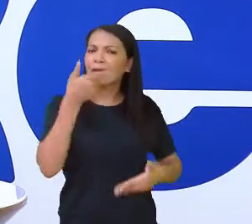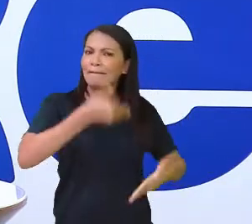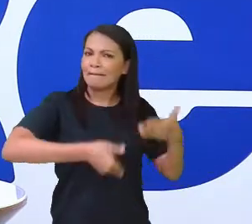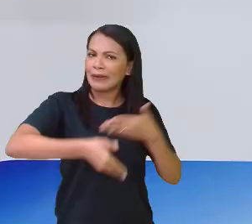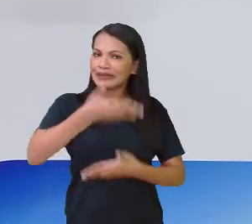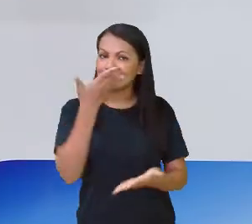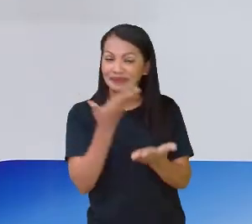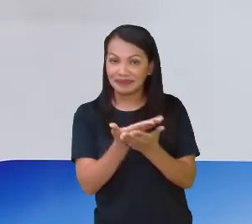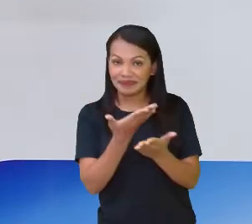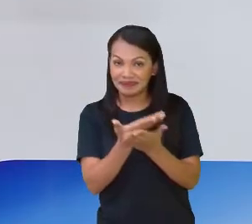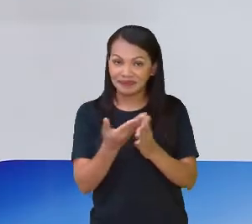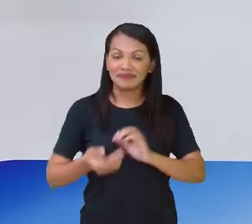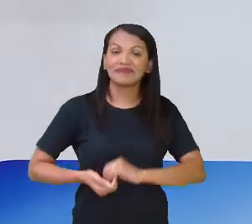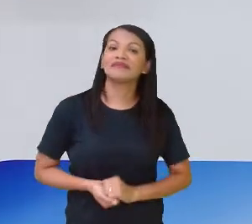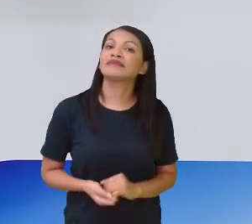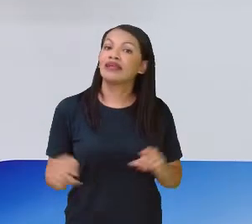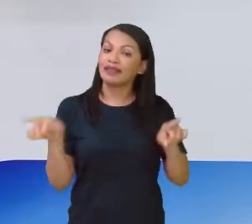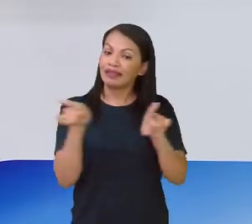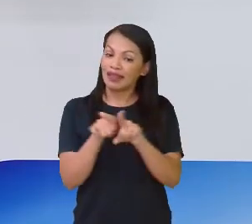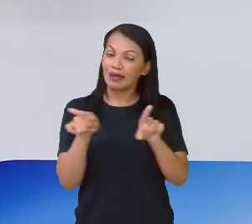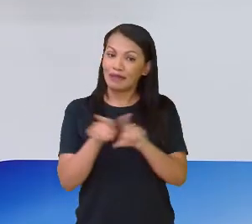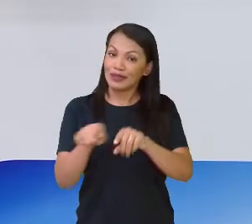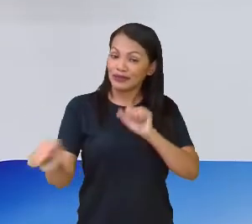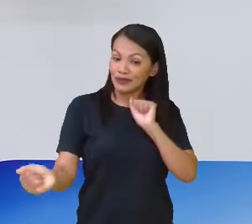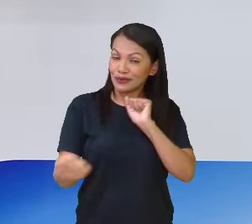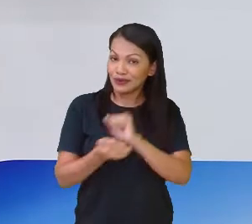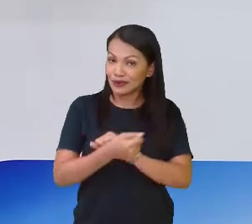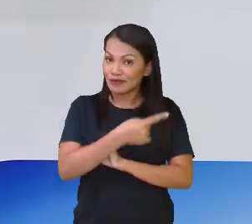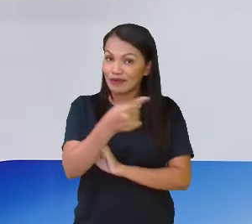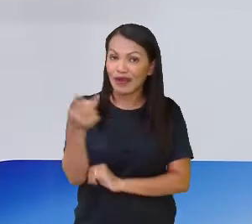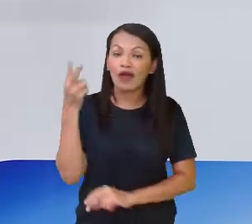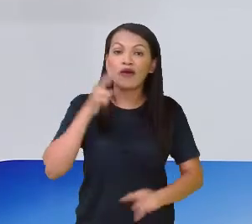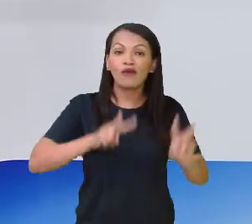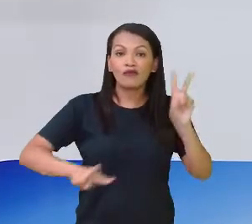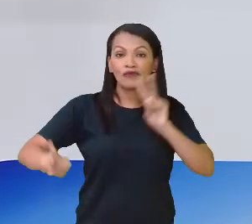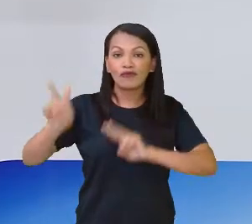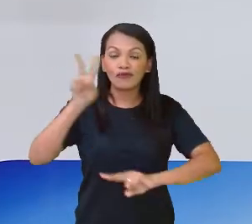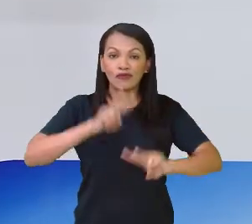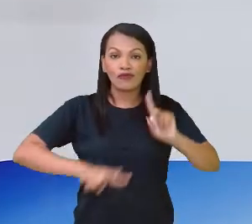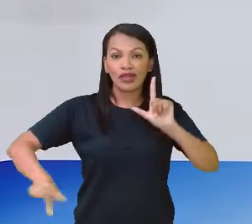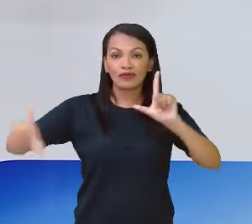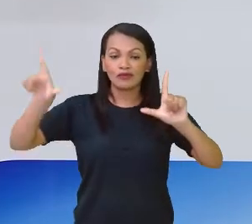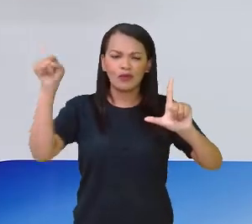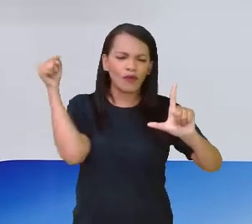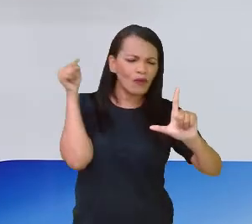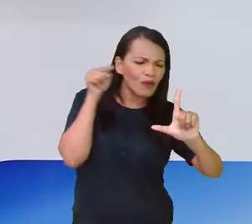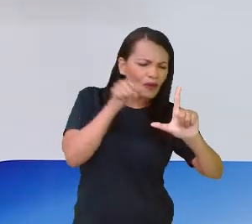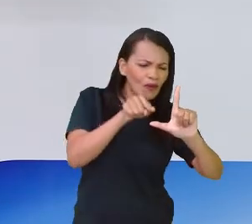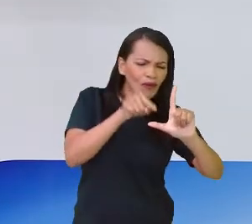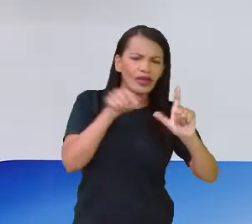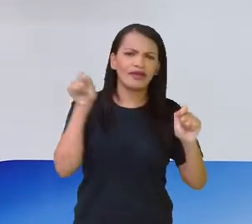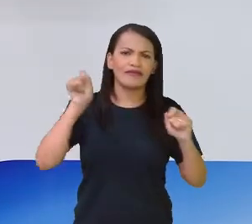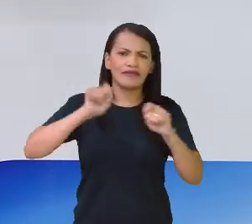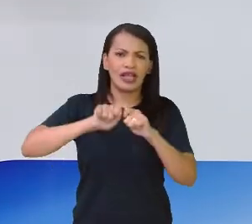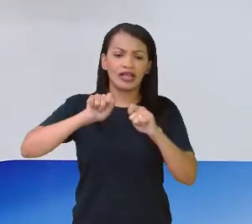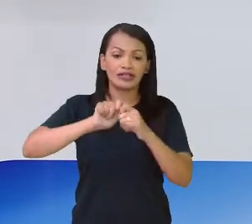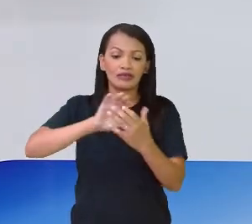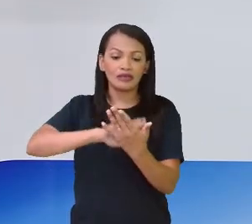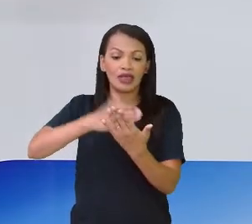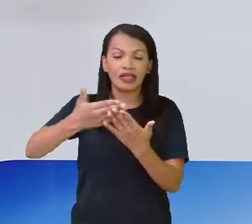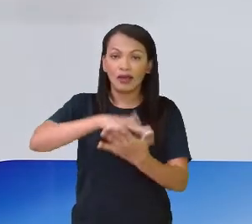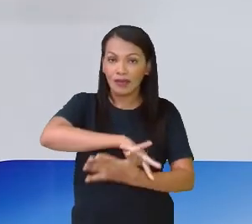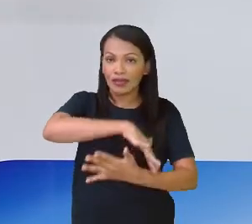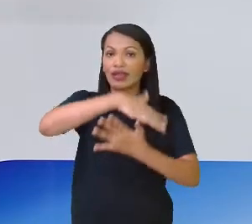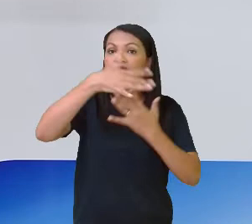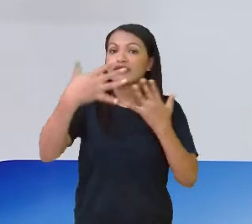participa. Além da professora Kedma, vocês já estão vendo aí no cantinho da tela, fazendo a interpretação